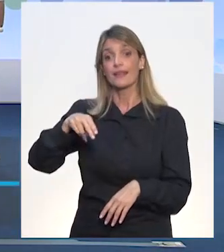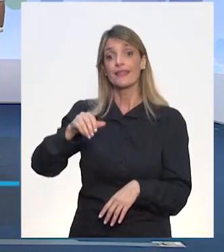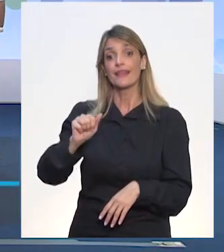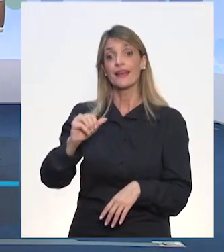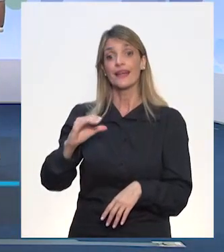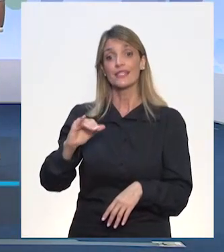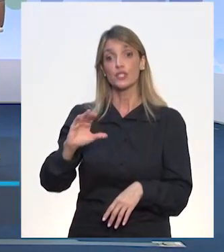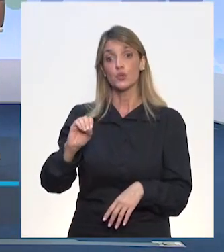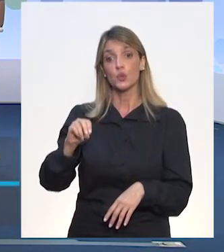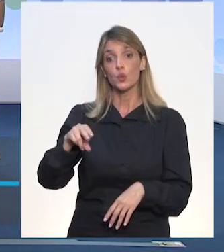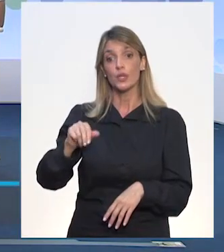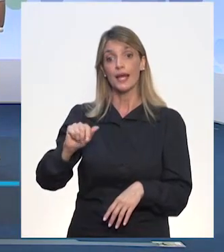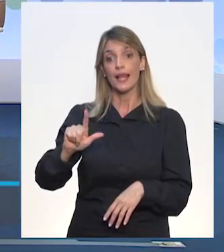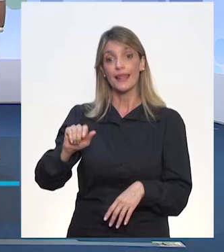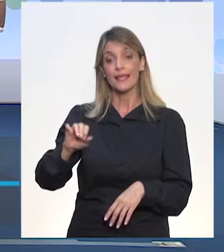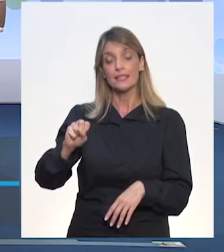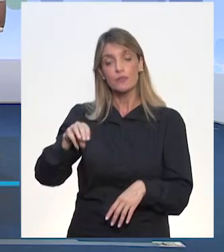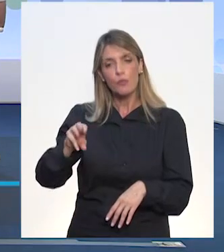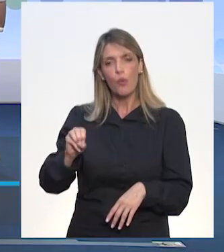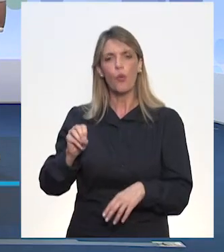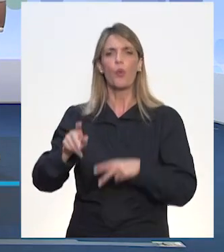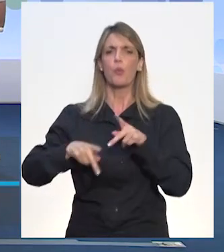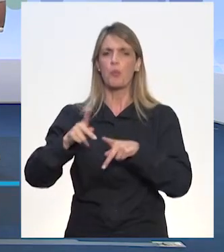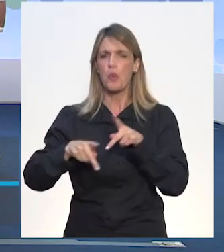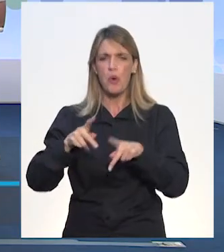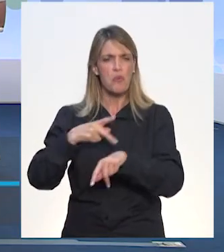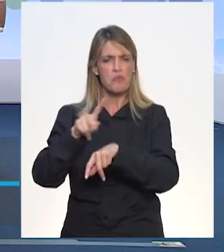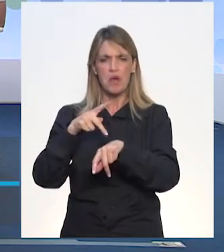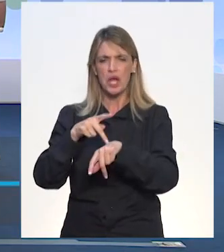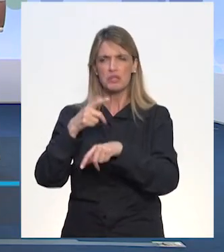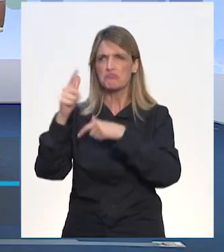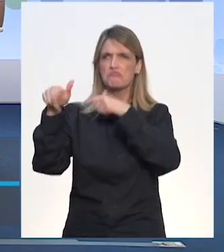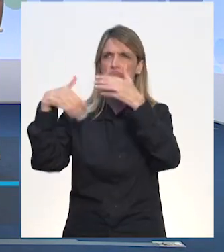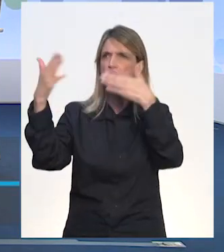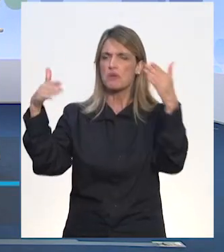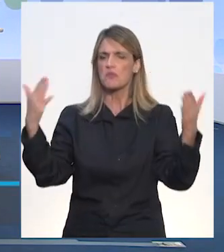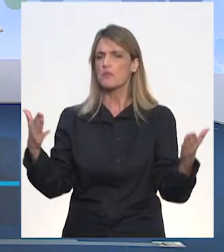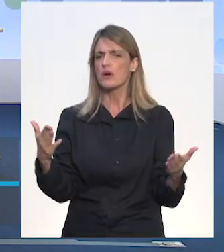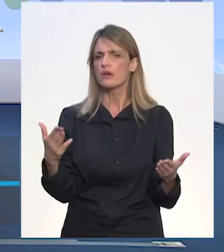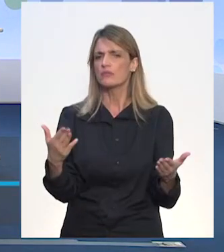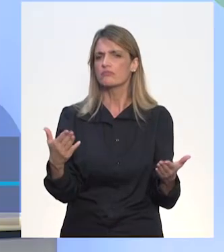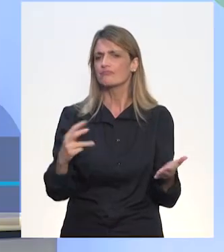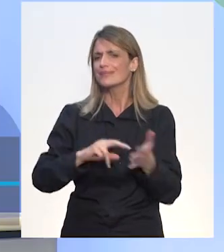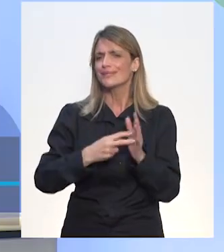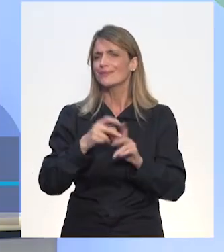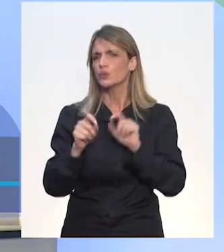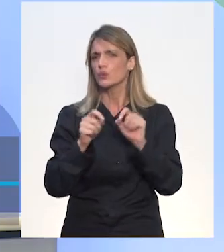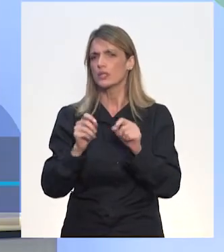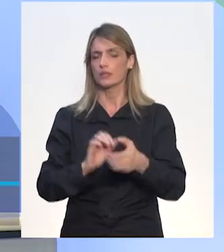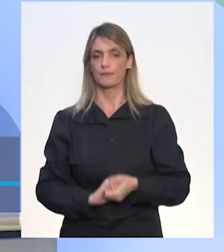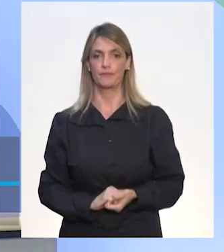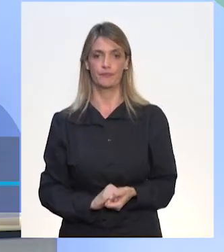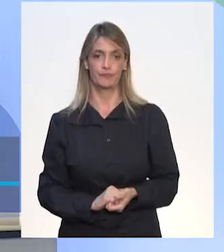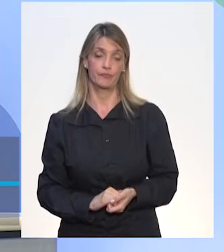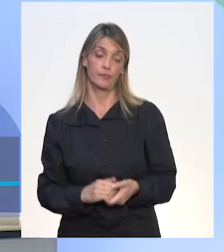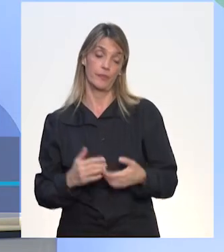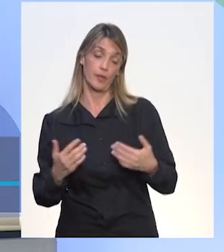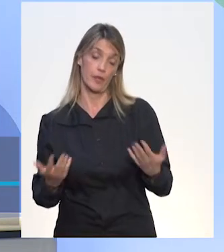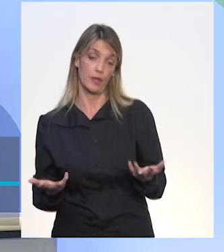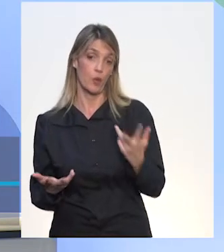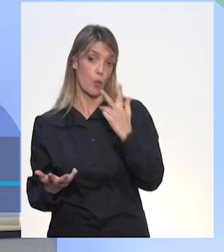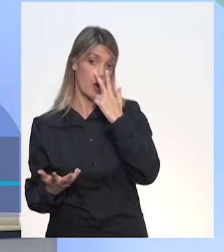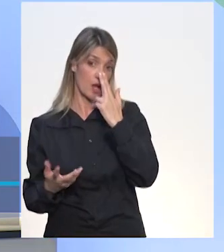acalorado entre os povos, entre as nações. O que você gostaria de falar sobre isso? Olha, eu acredito que